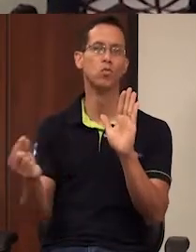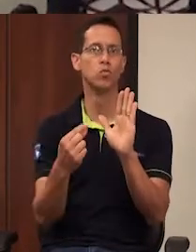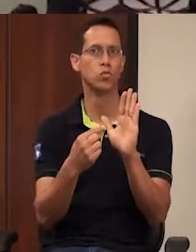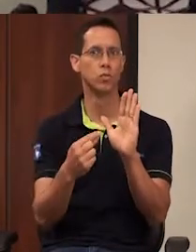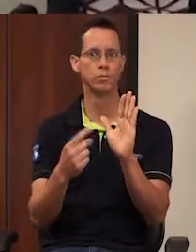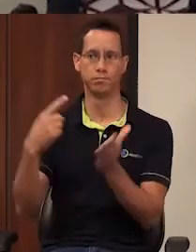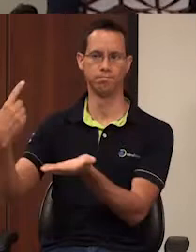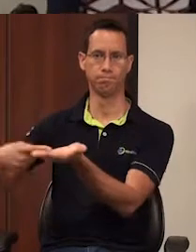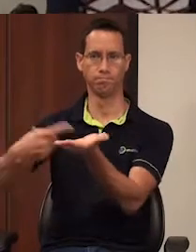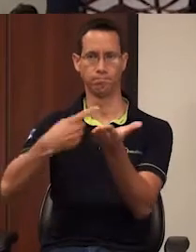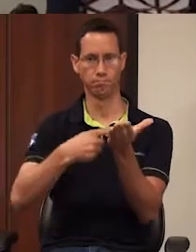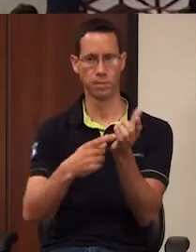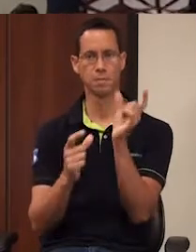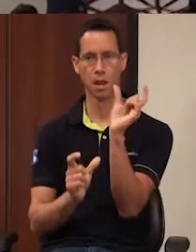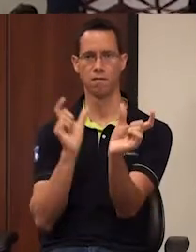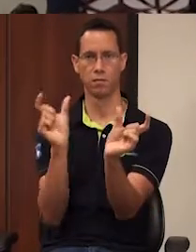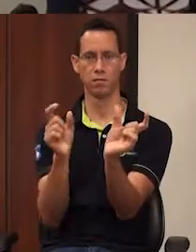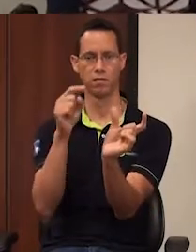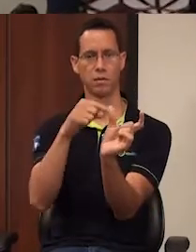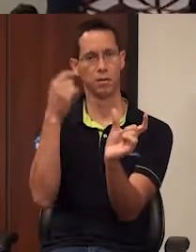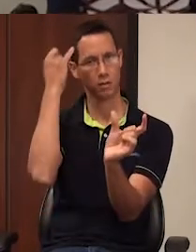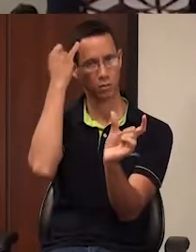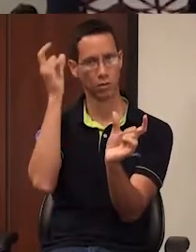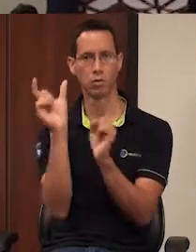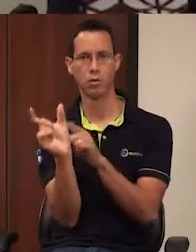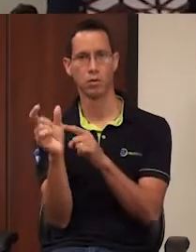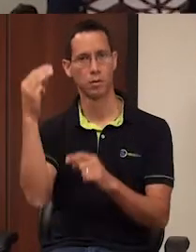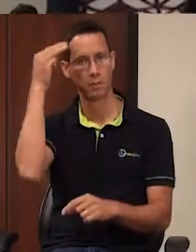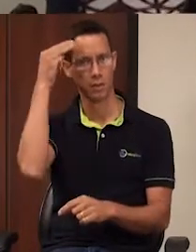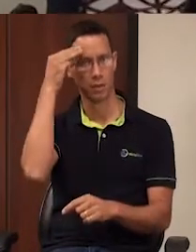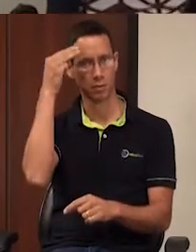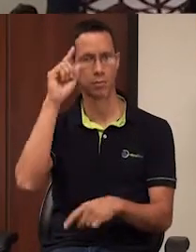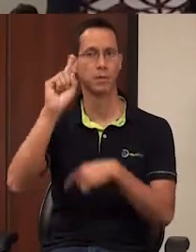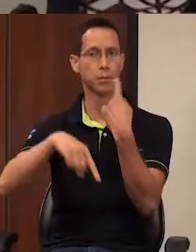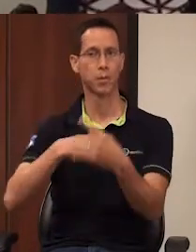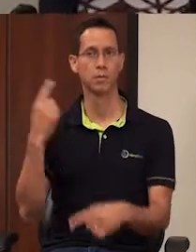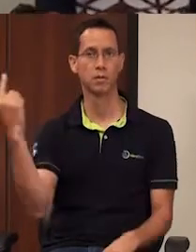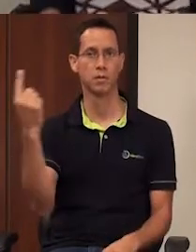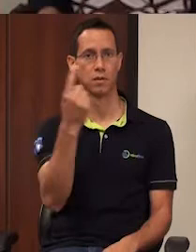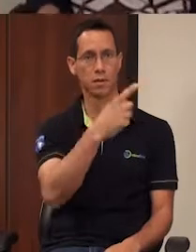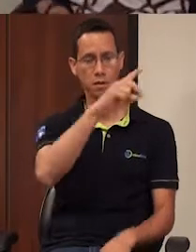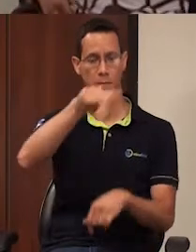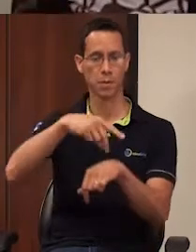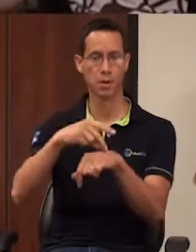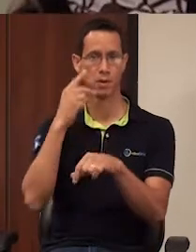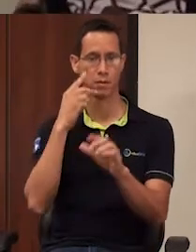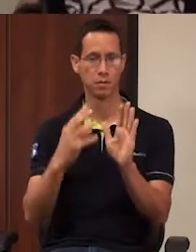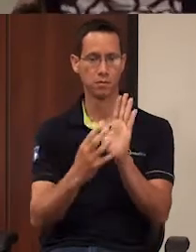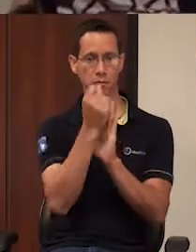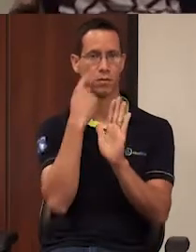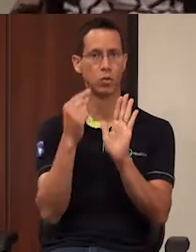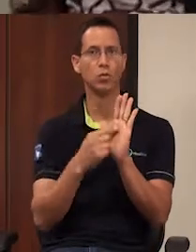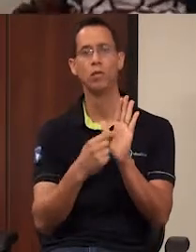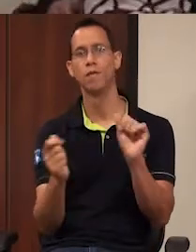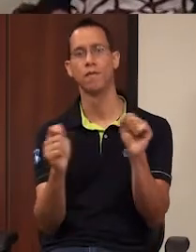escrito mental e intelectual, e cada país, quando for internalizar o documento, vai decidir o que